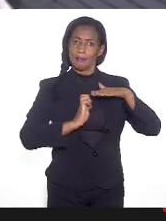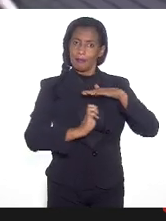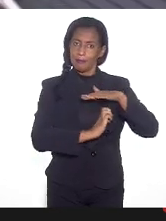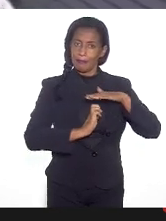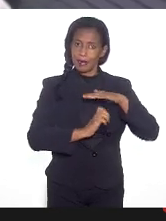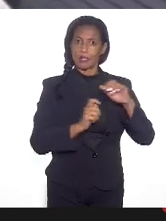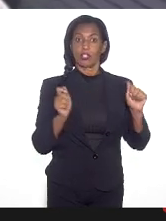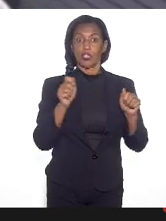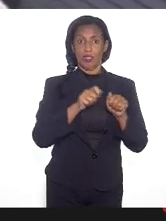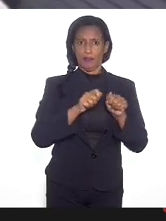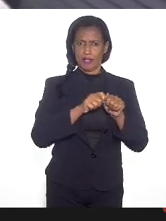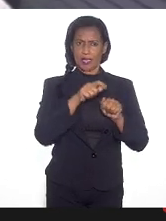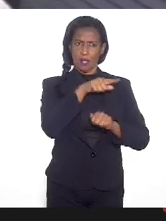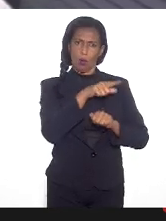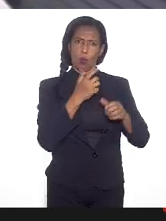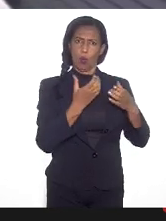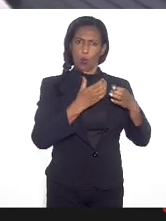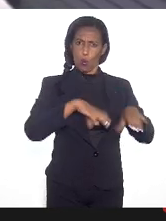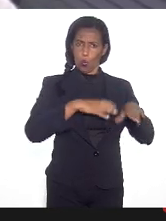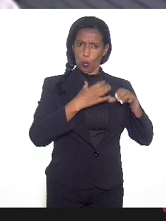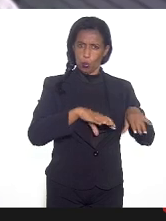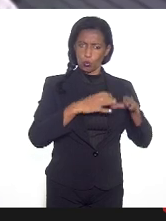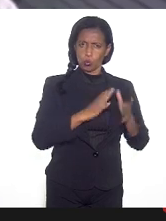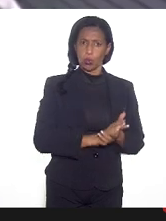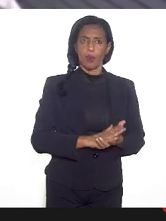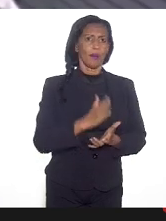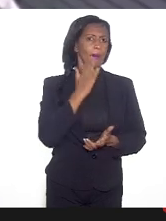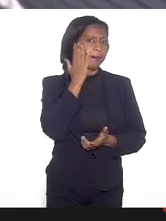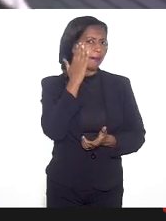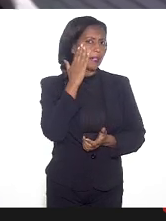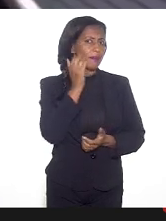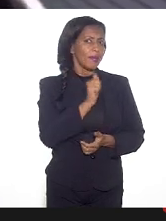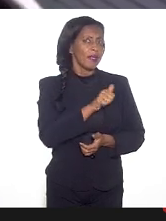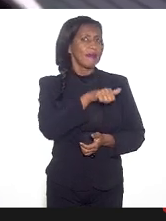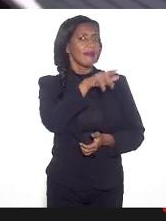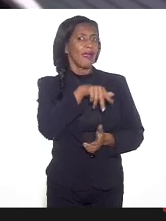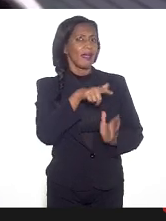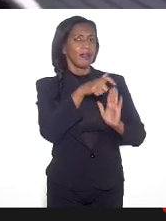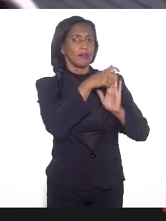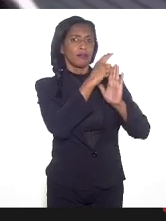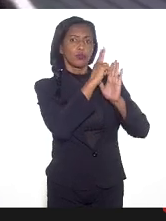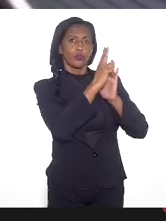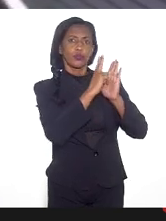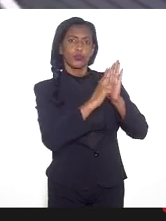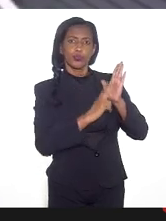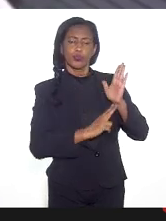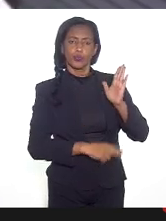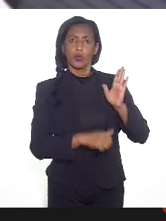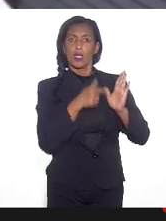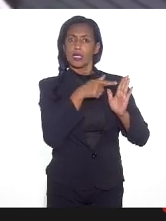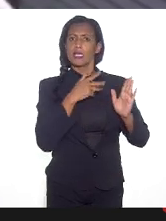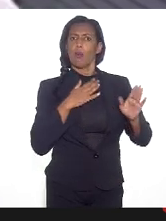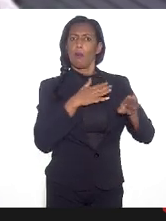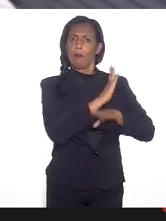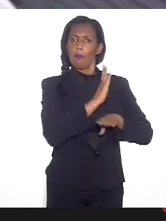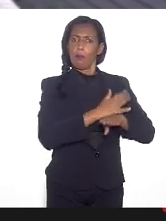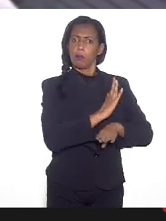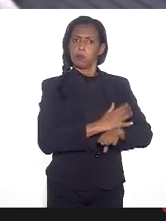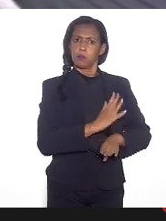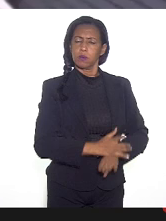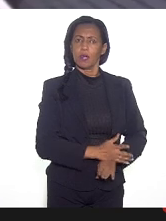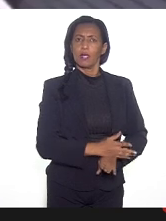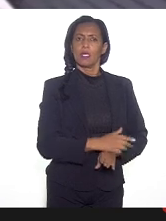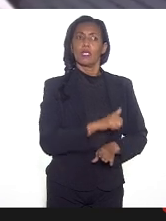fizeram os certames, para saber quem desses né, que são os aprovados, que